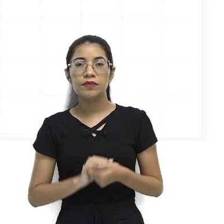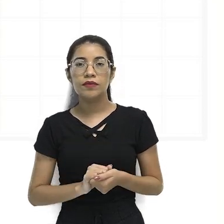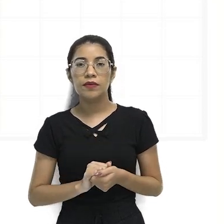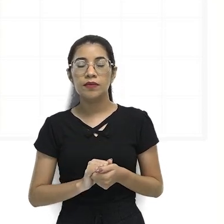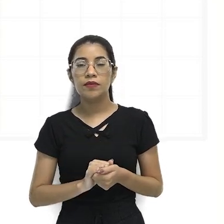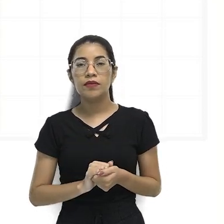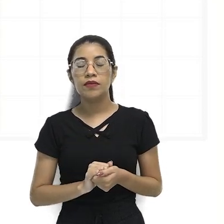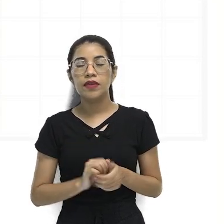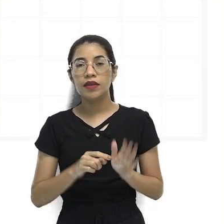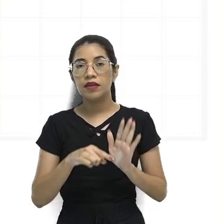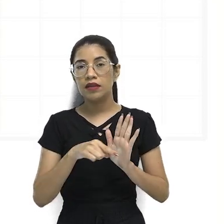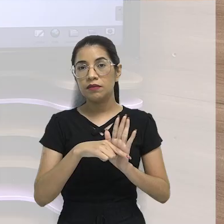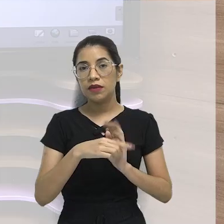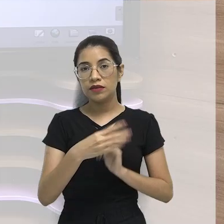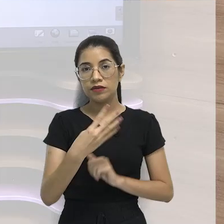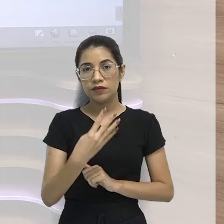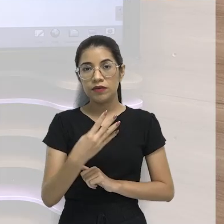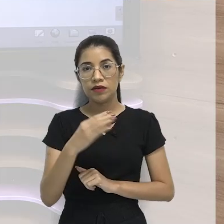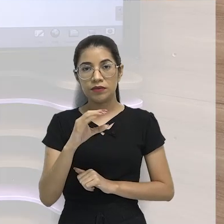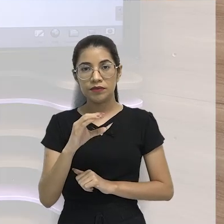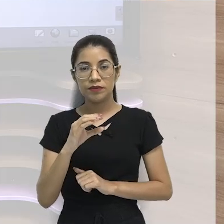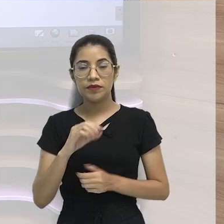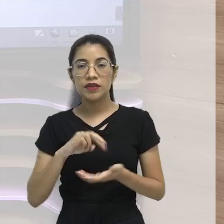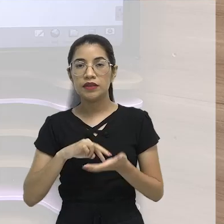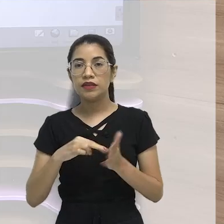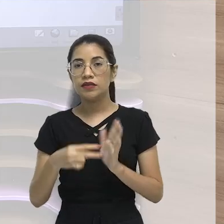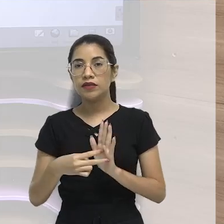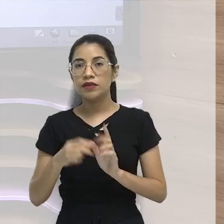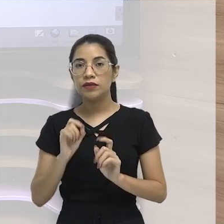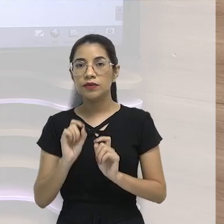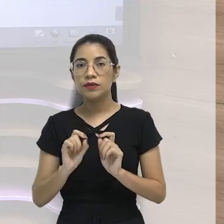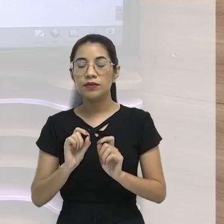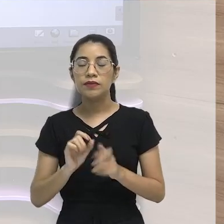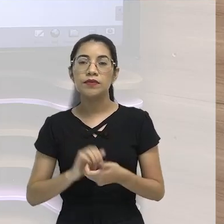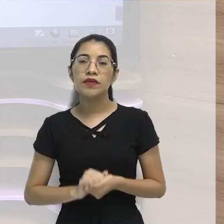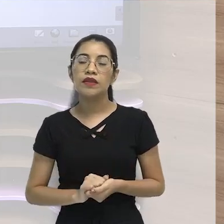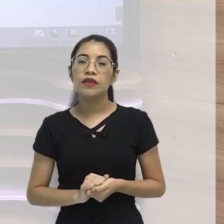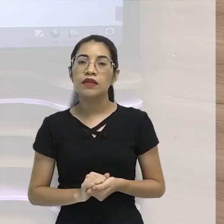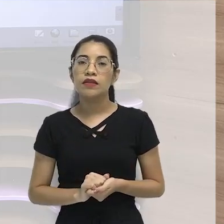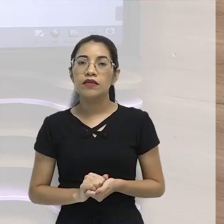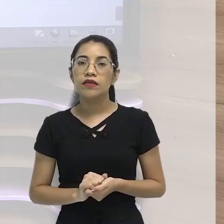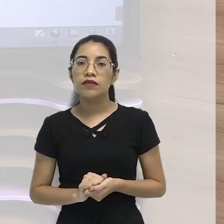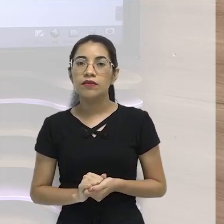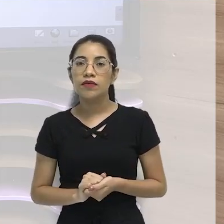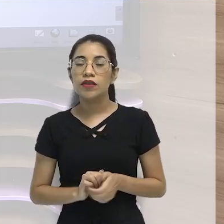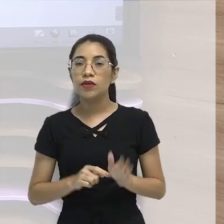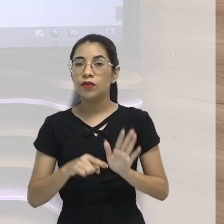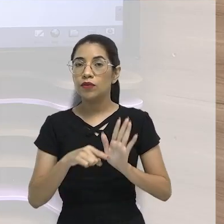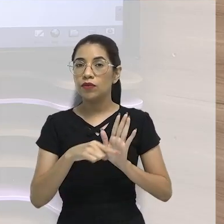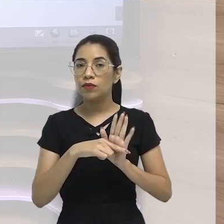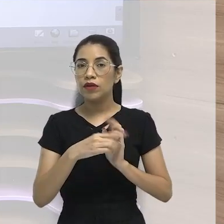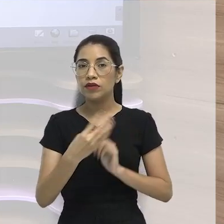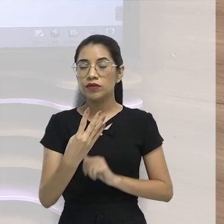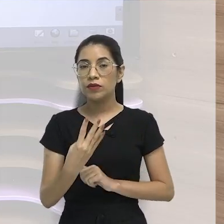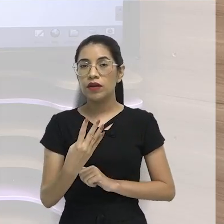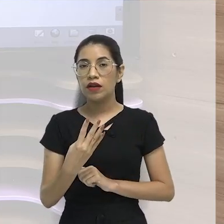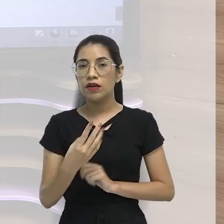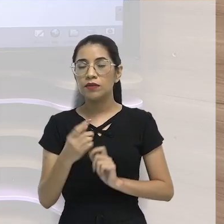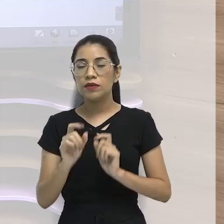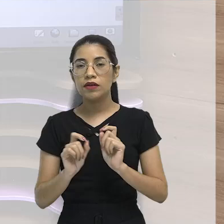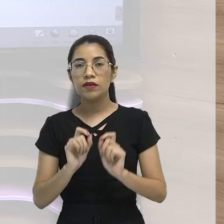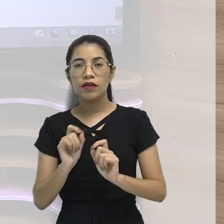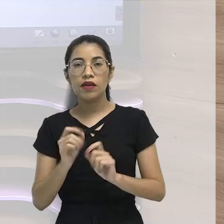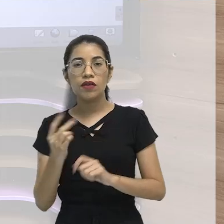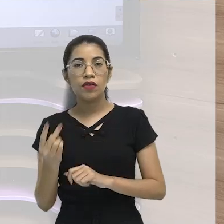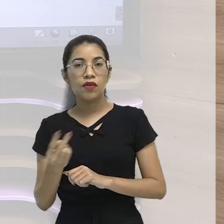em menos 4 graus, né, isso significa que esse valor, menos 4, eu posso entender como